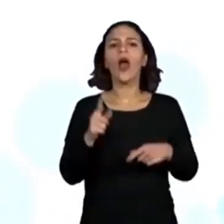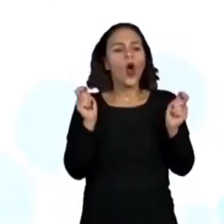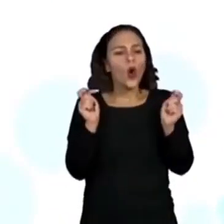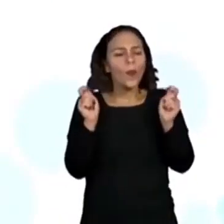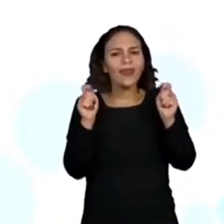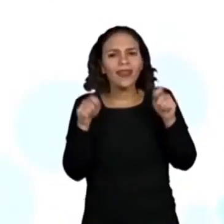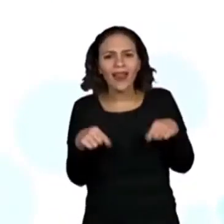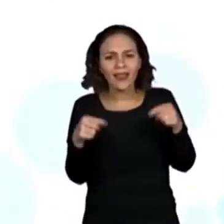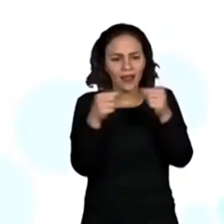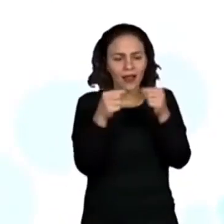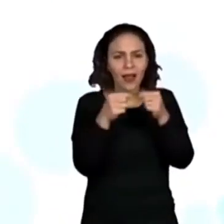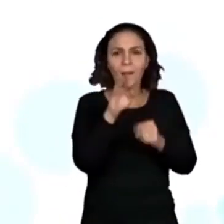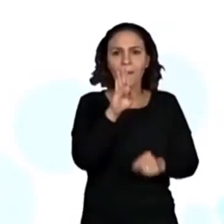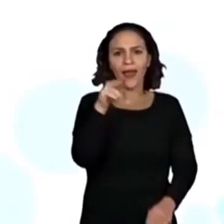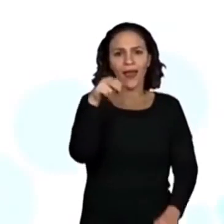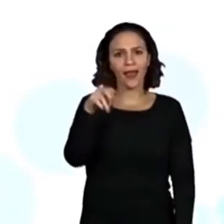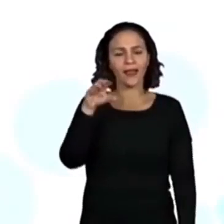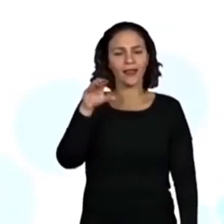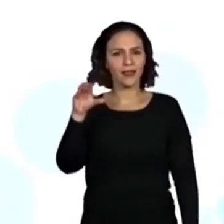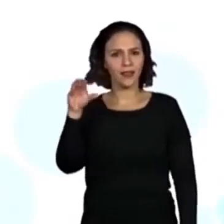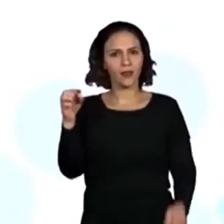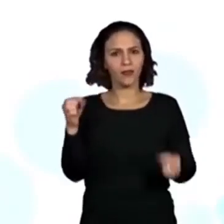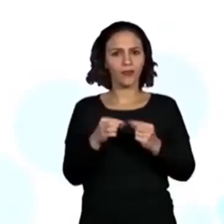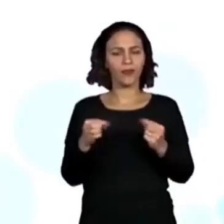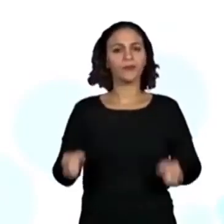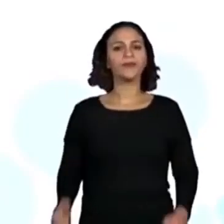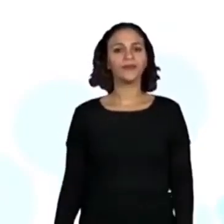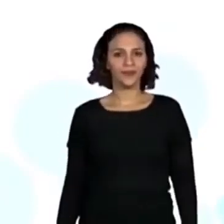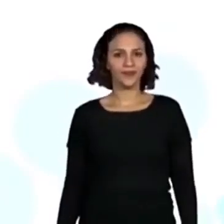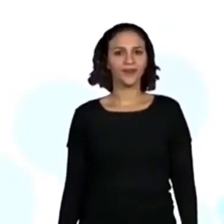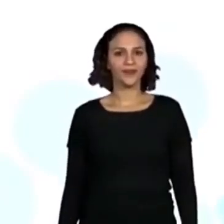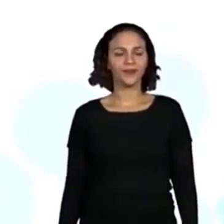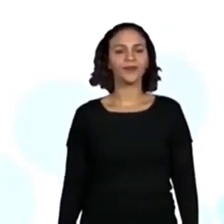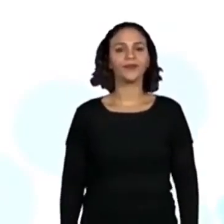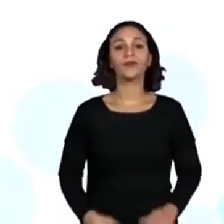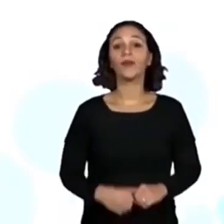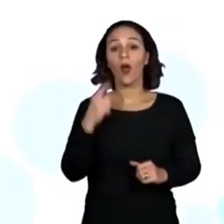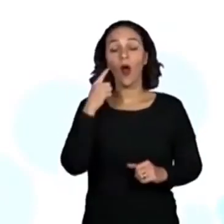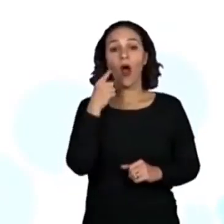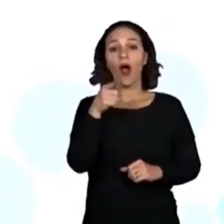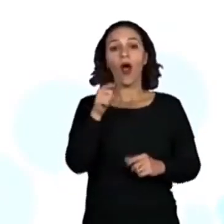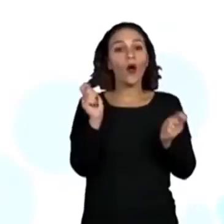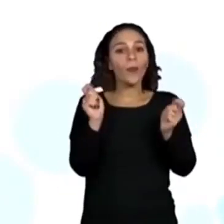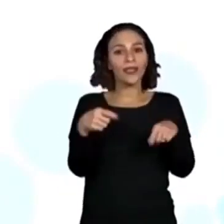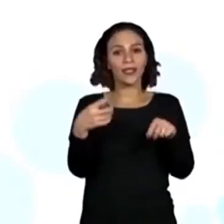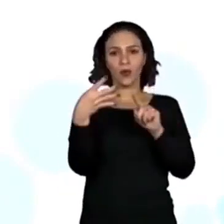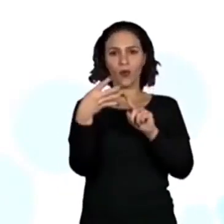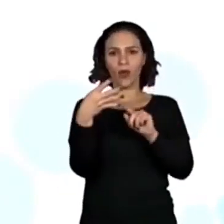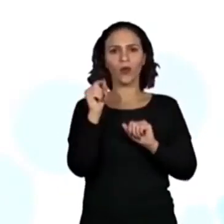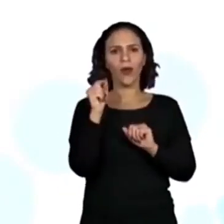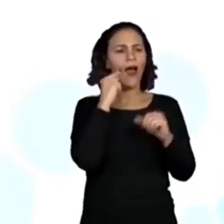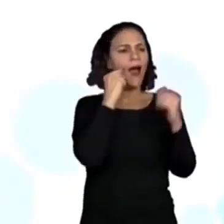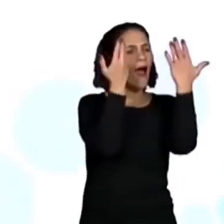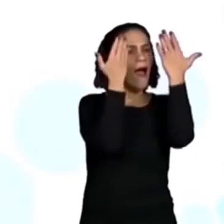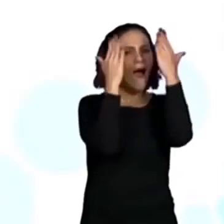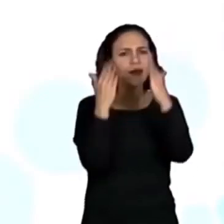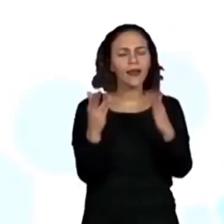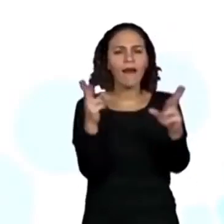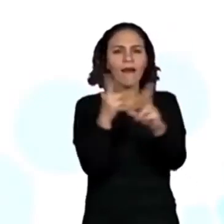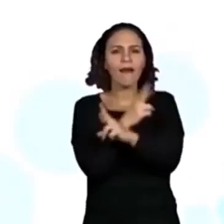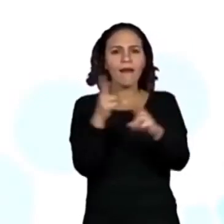da BNCC são a competência 4, analisar as relações de